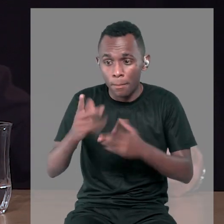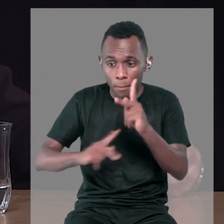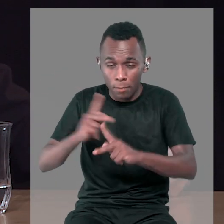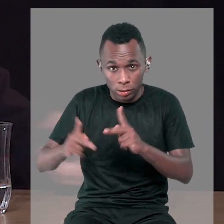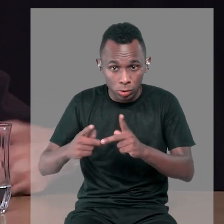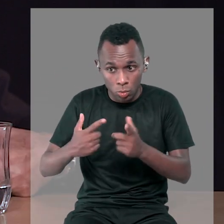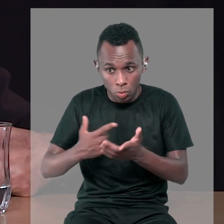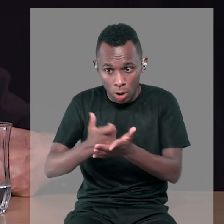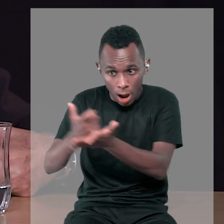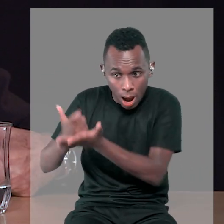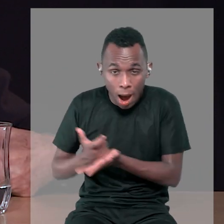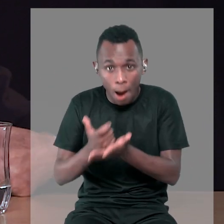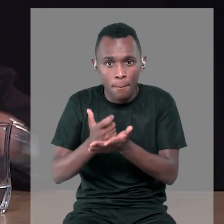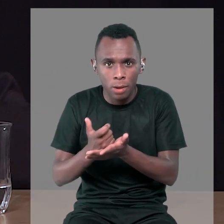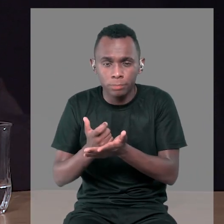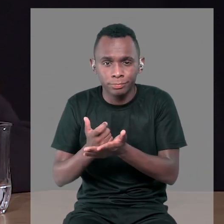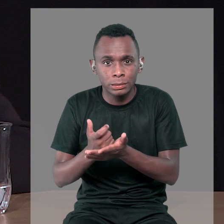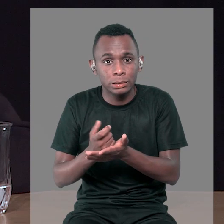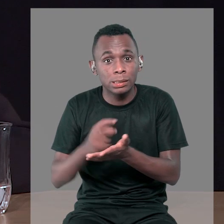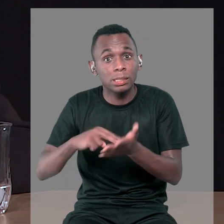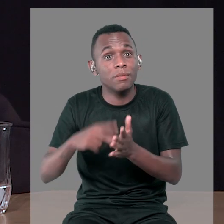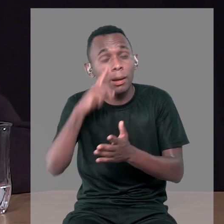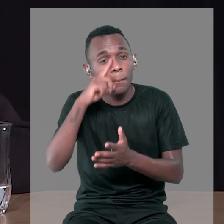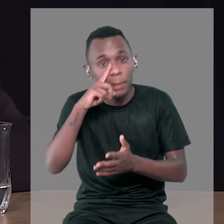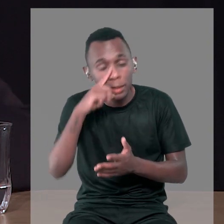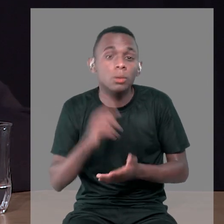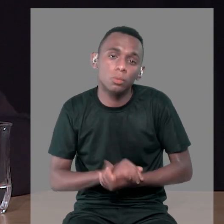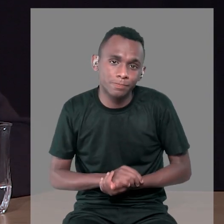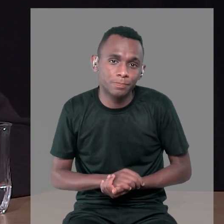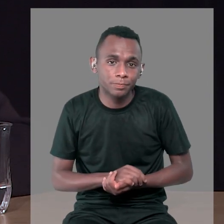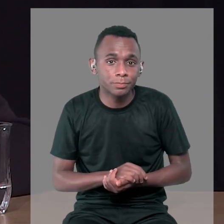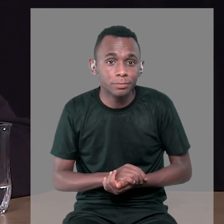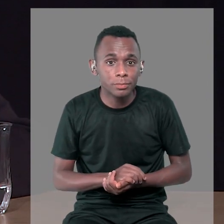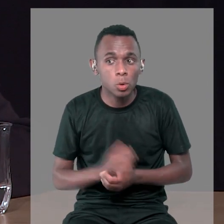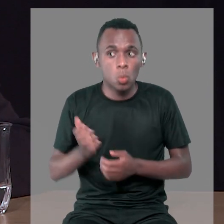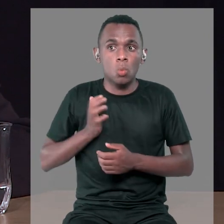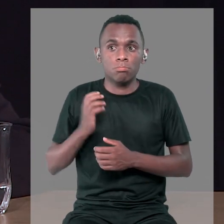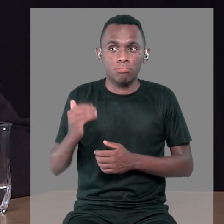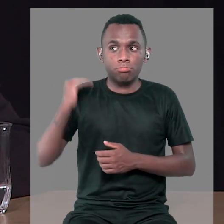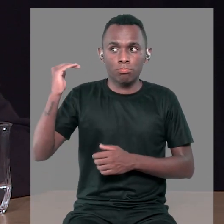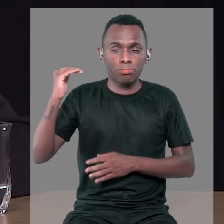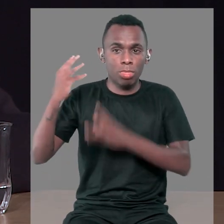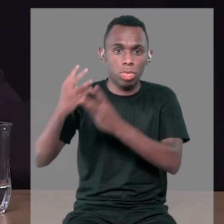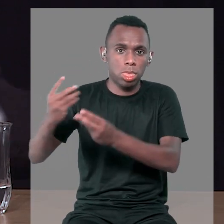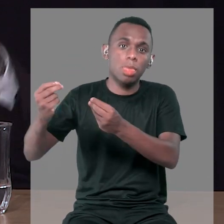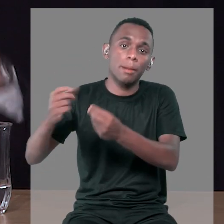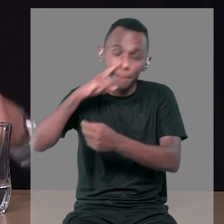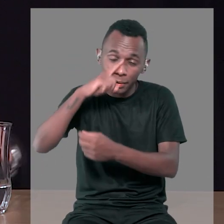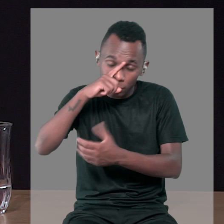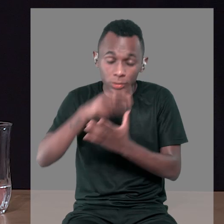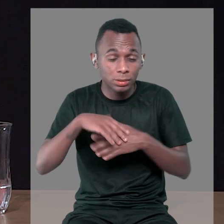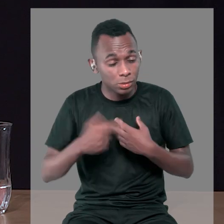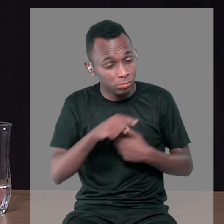Roma, era, né, correr risco, né, a elite correr risco de ser destituída. Quando Maquiavel